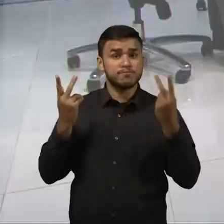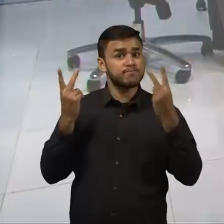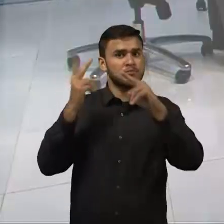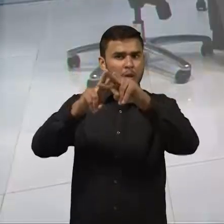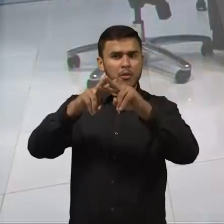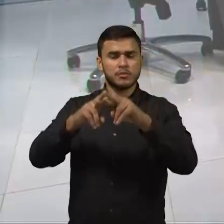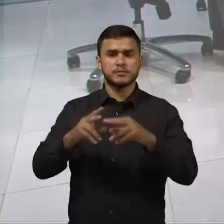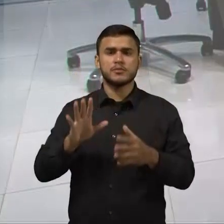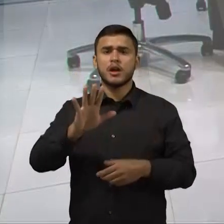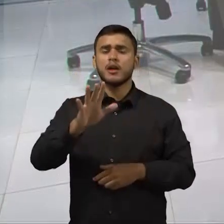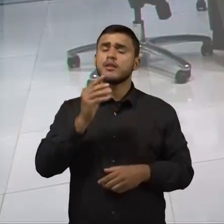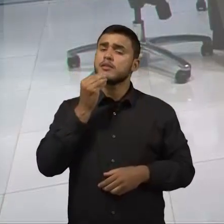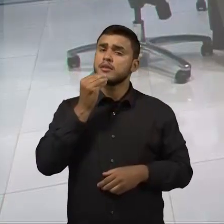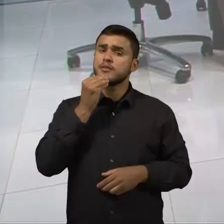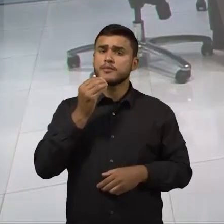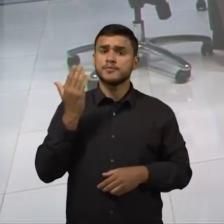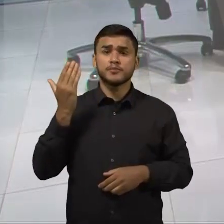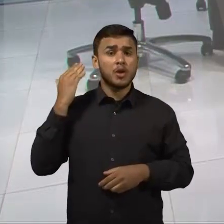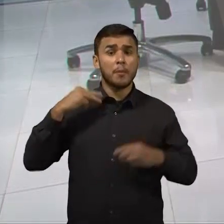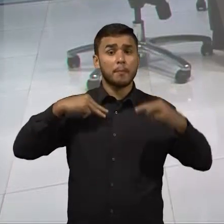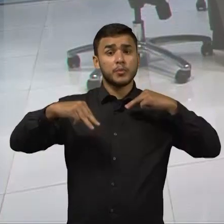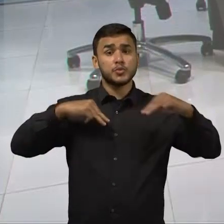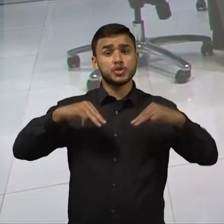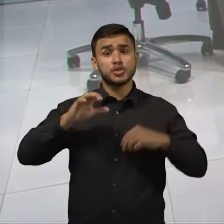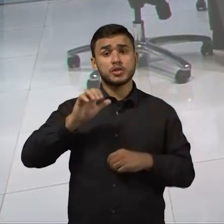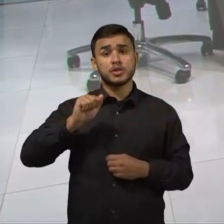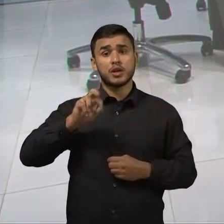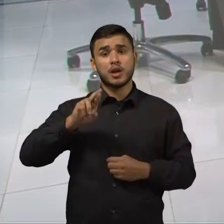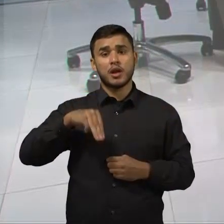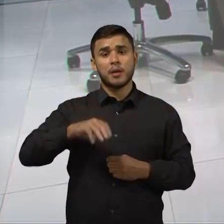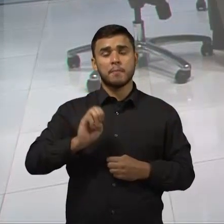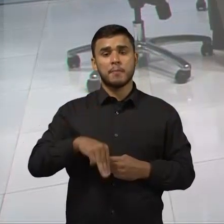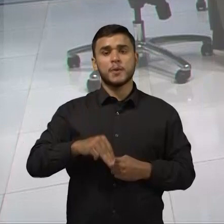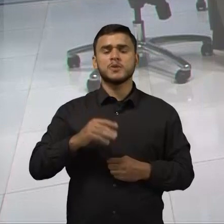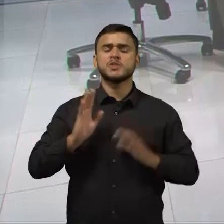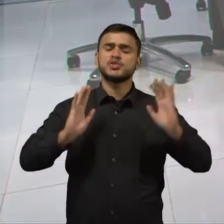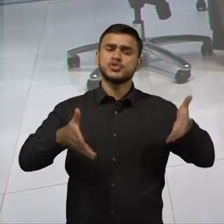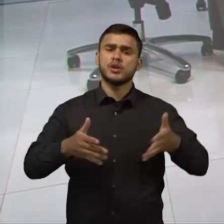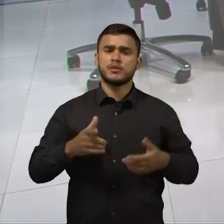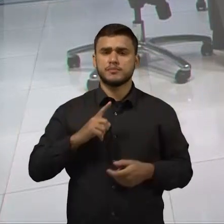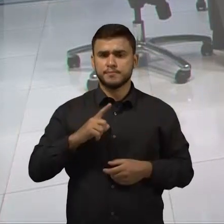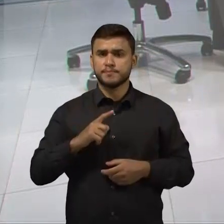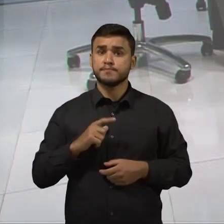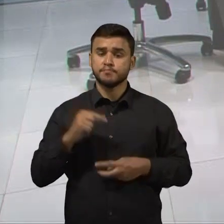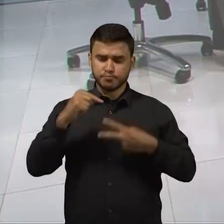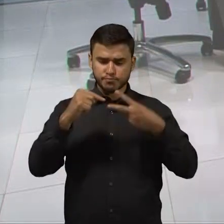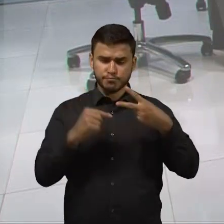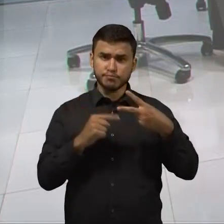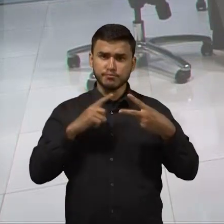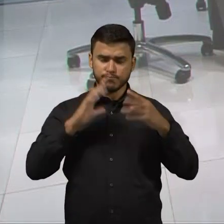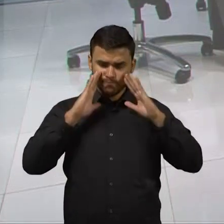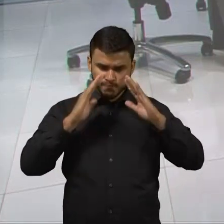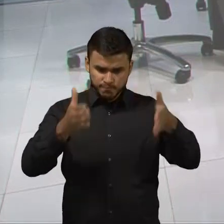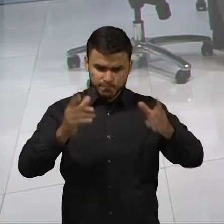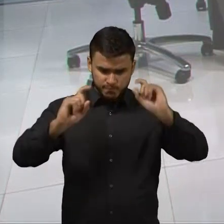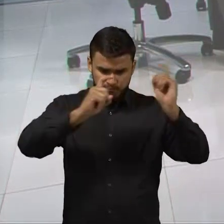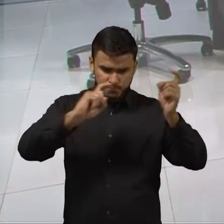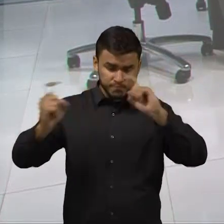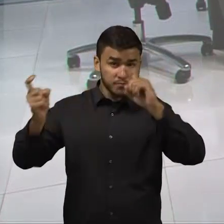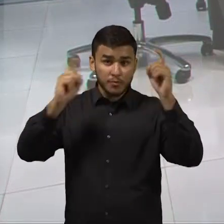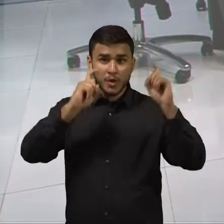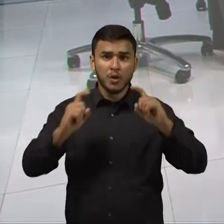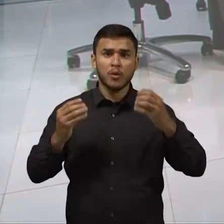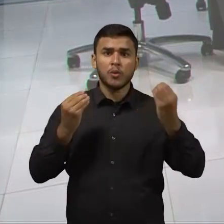não pautou isso antes? Ela já sabia de tudo que ia acontecer. Ou seja, ela tem duas ações de controle concentrado de constitucionalidade